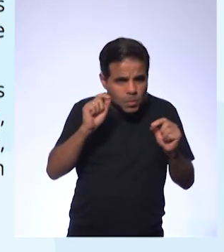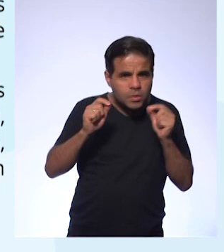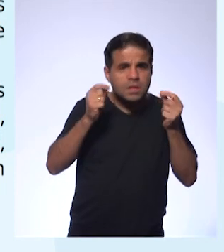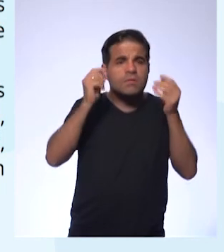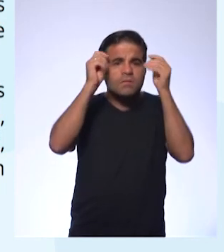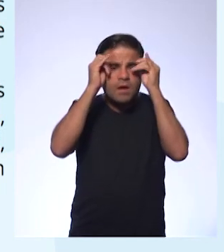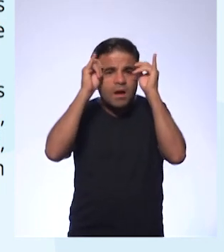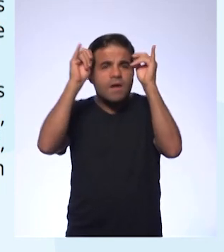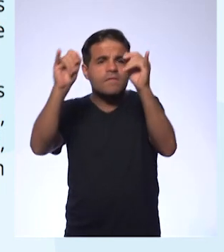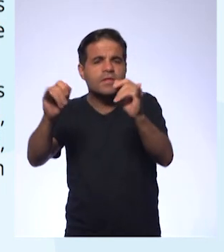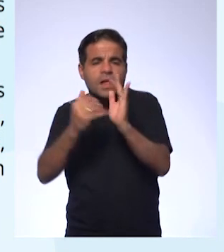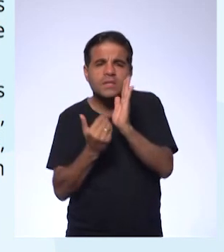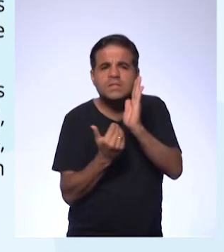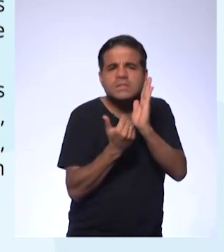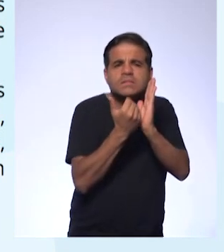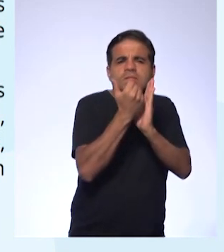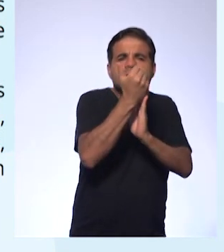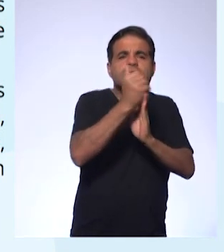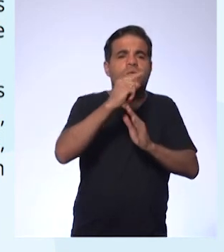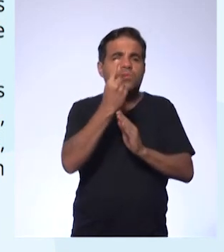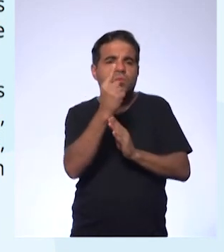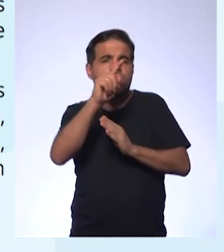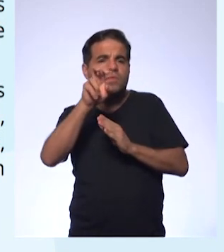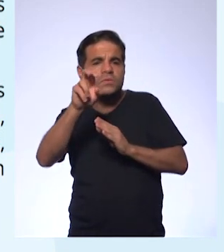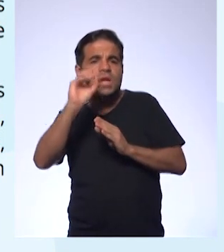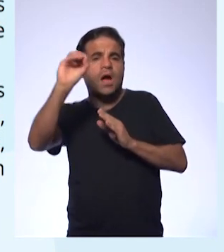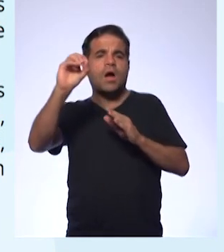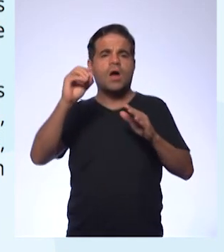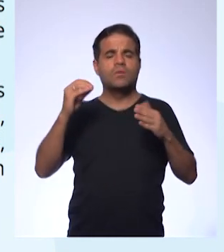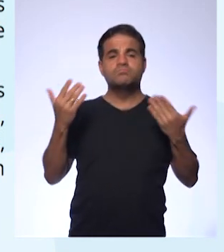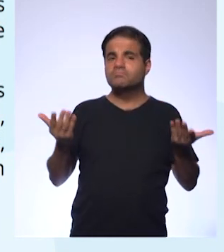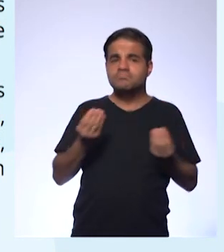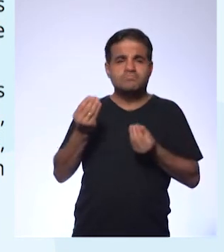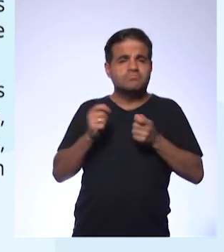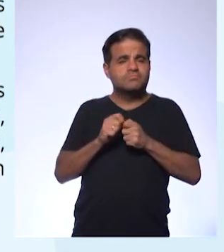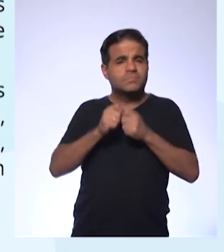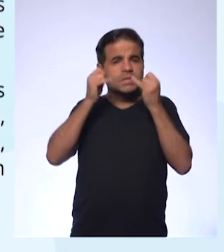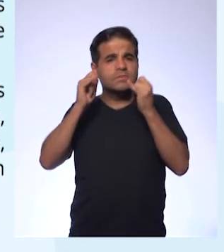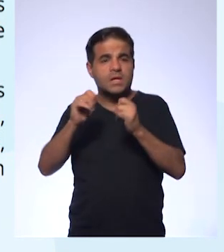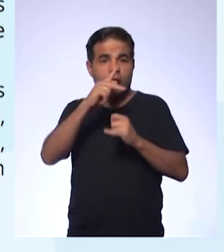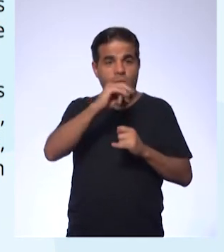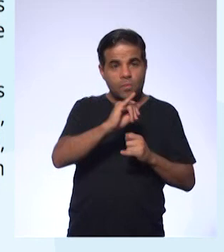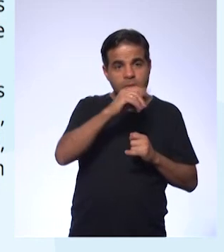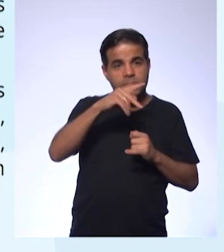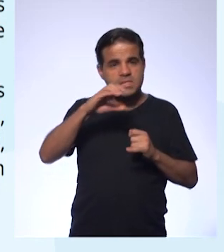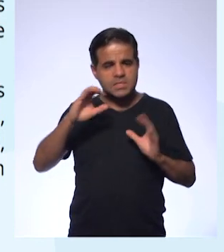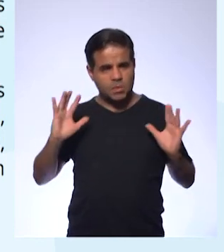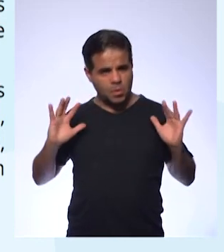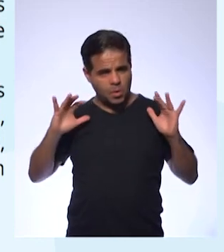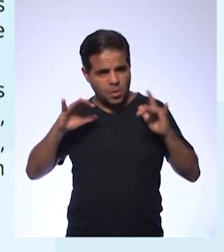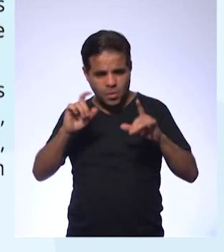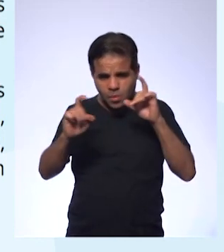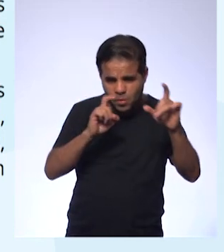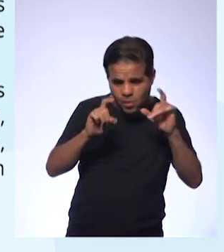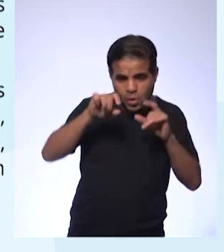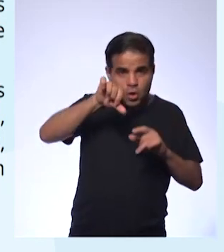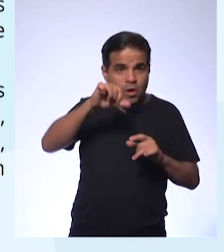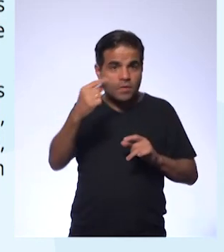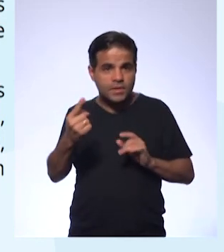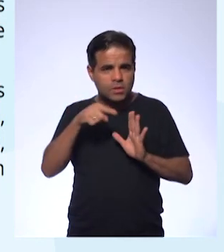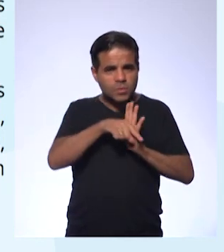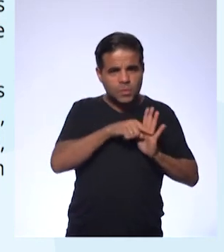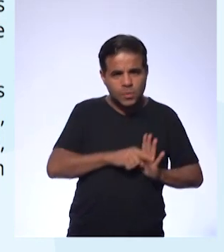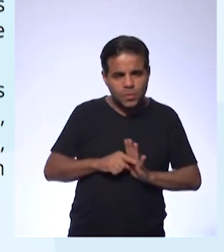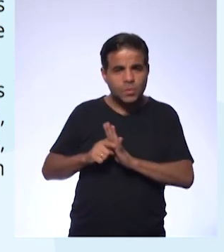evitar que o mundo ultrapasse a marca de 1,5 graus Celsius. O IPCC reuniu 91 pesquisadores